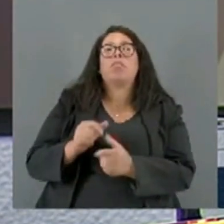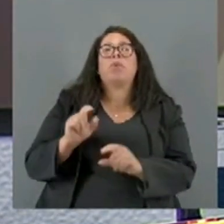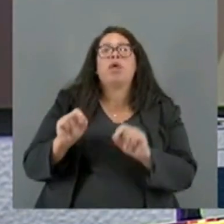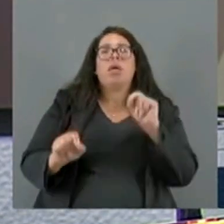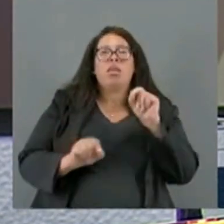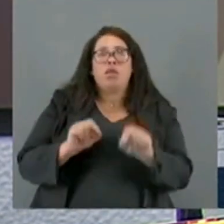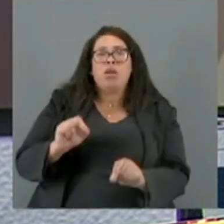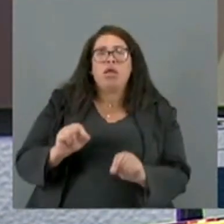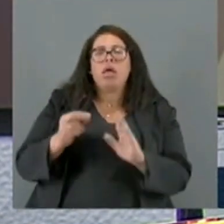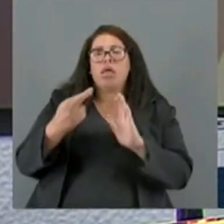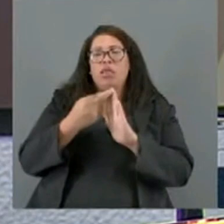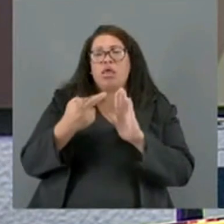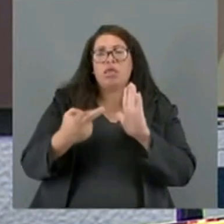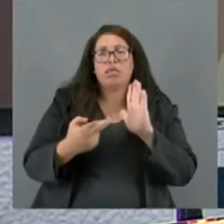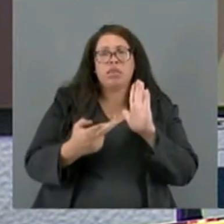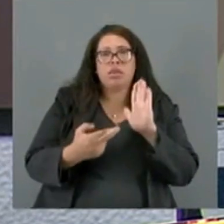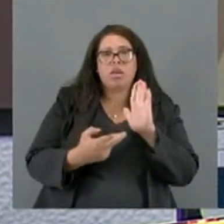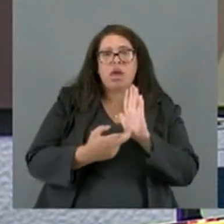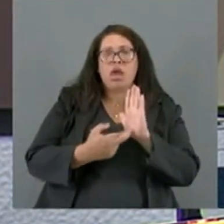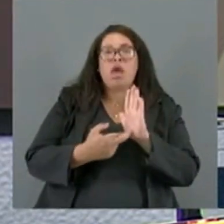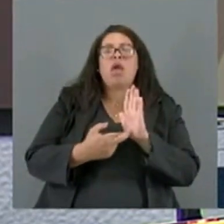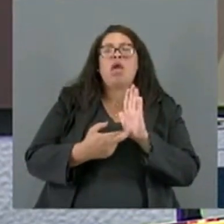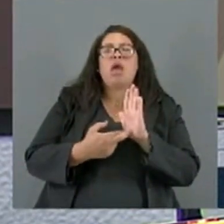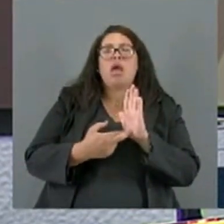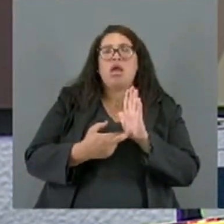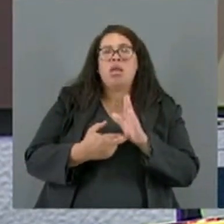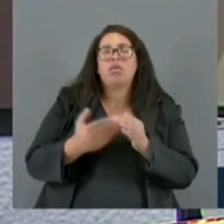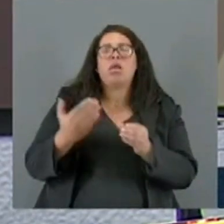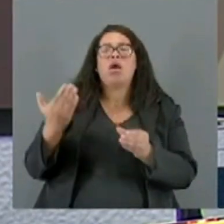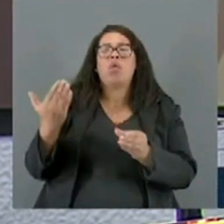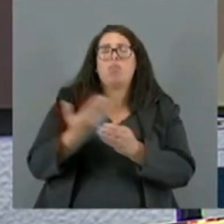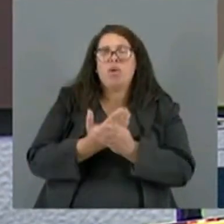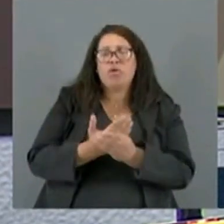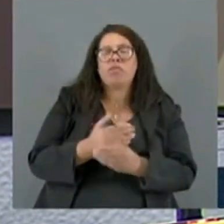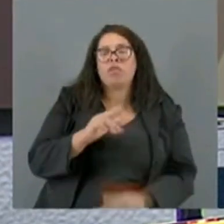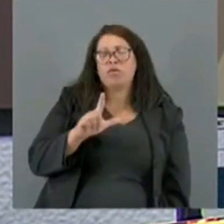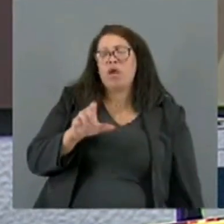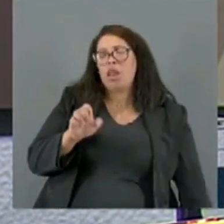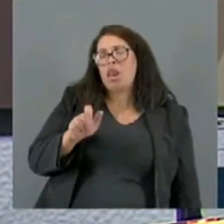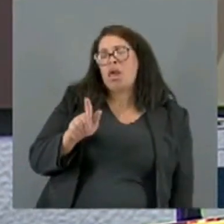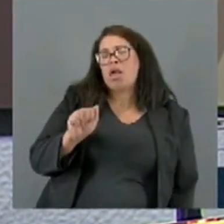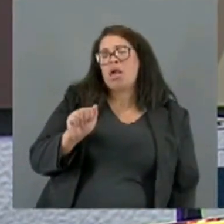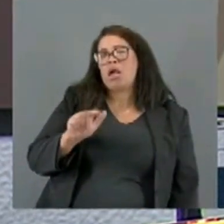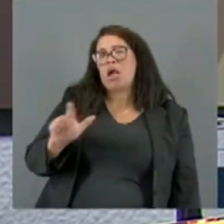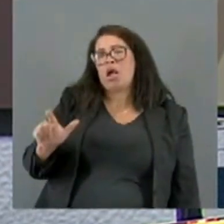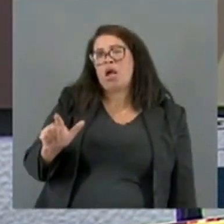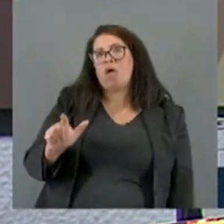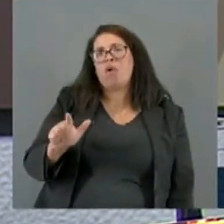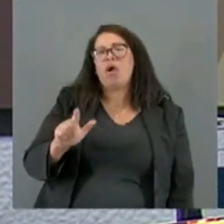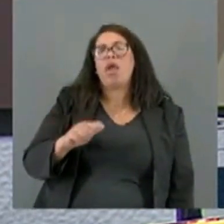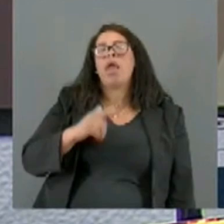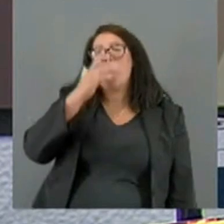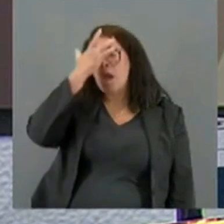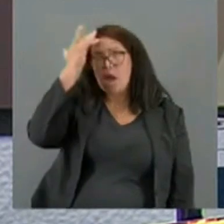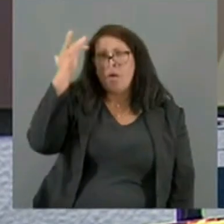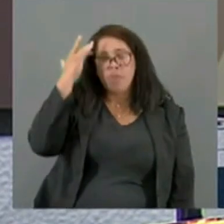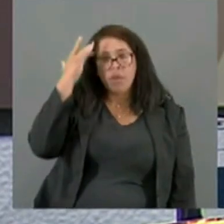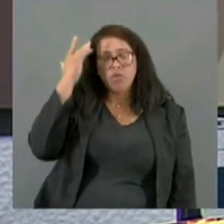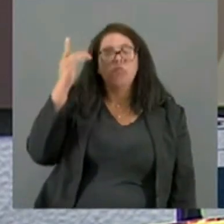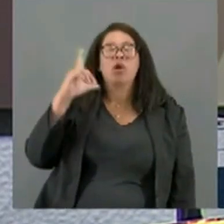pelos princípios inerentes ao devido processo legal. Ou seja, princípio da presunção de